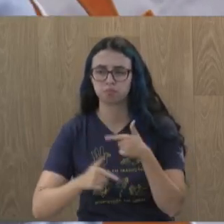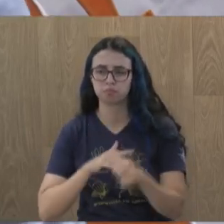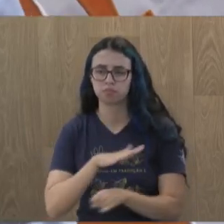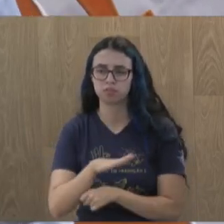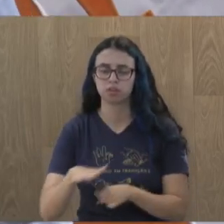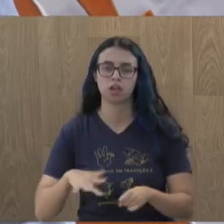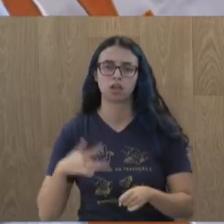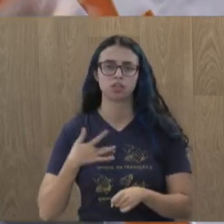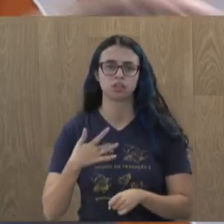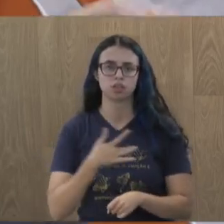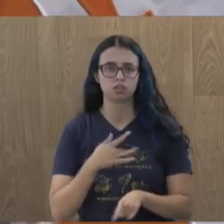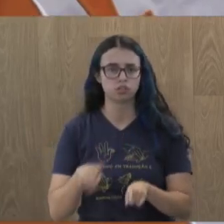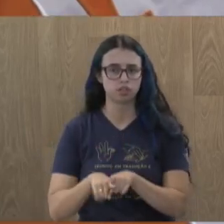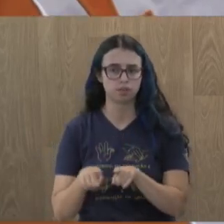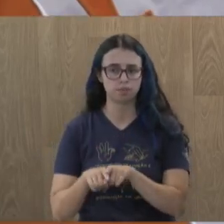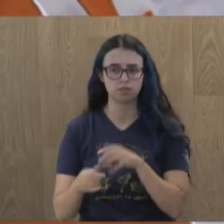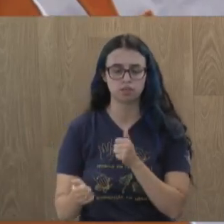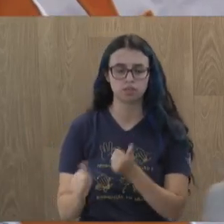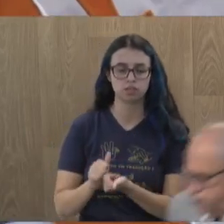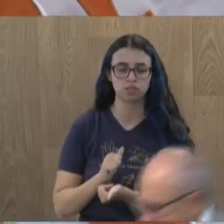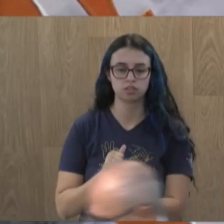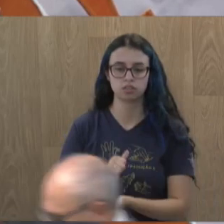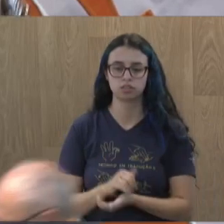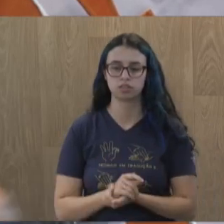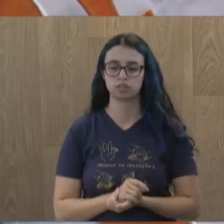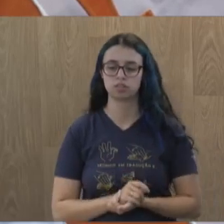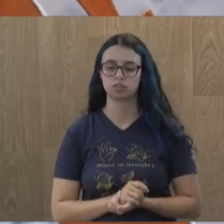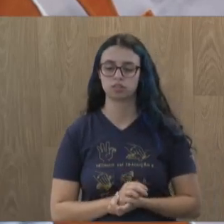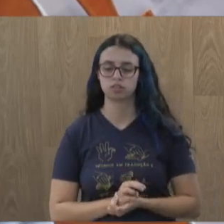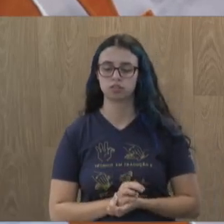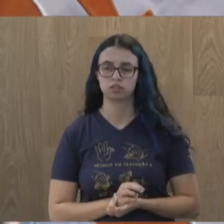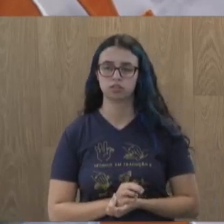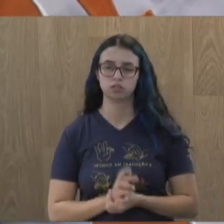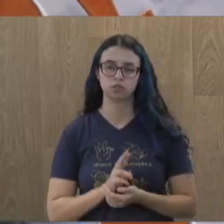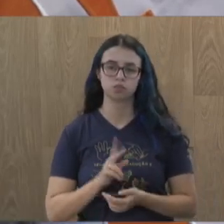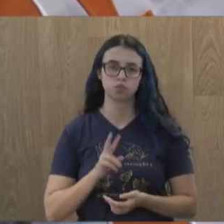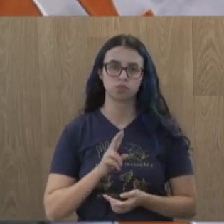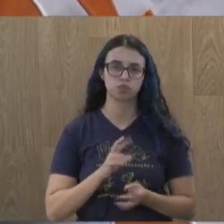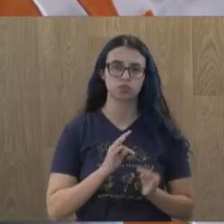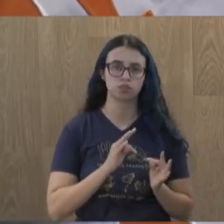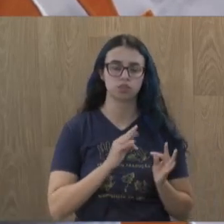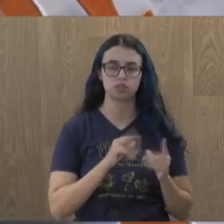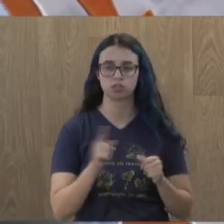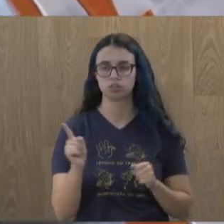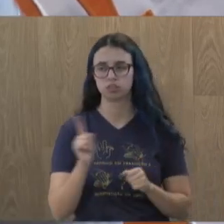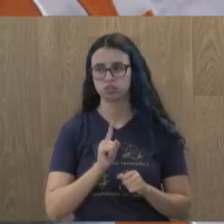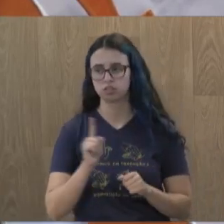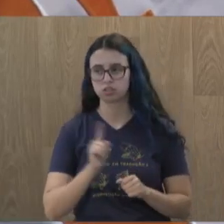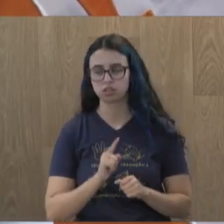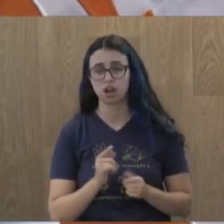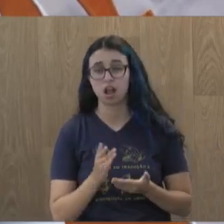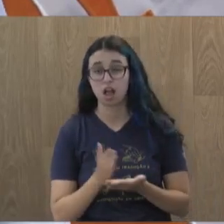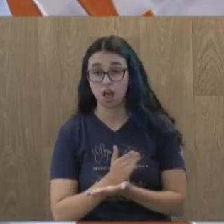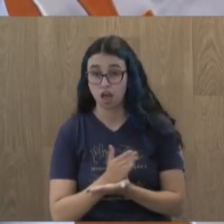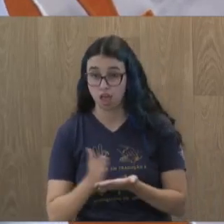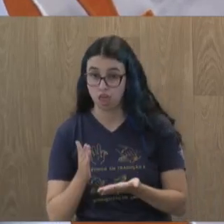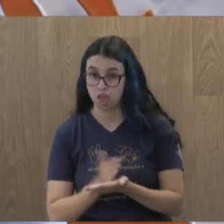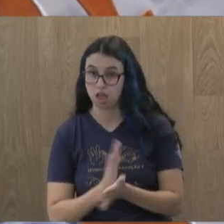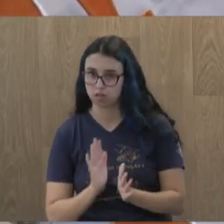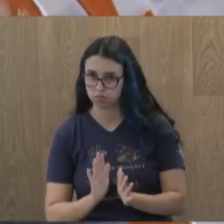no esporte. Tem alguns aqui que também, alguns, não vou colocar todos não, porque tem alguns que estão precisando, ó, cascar